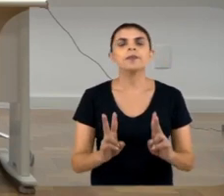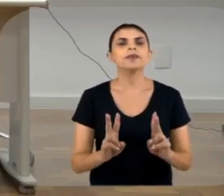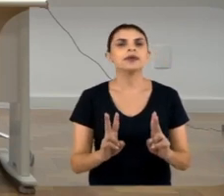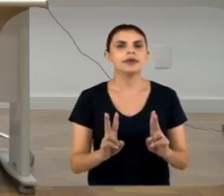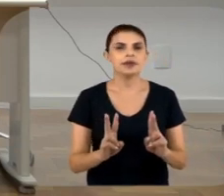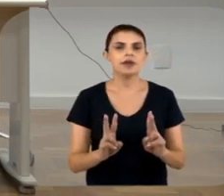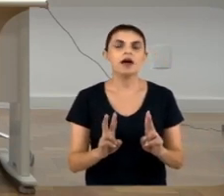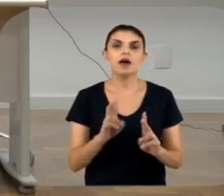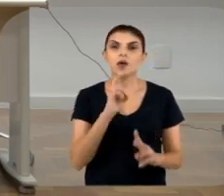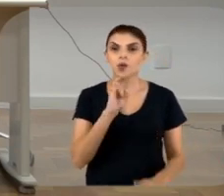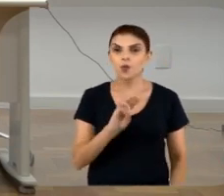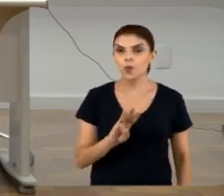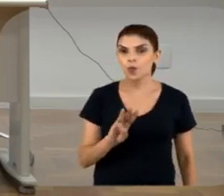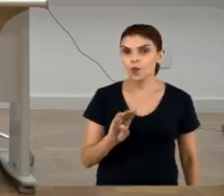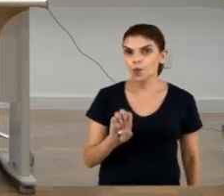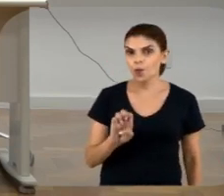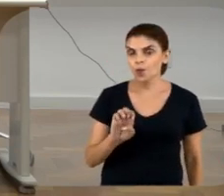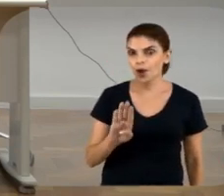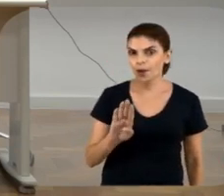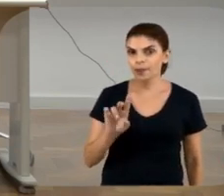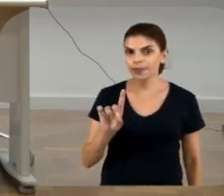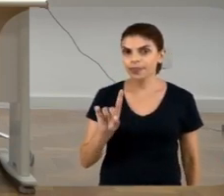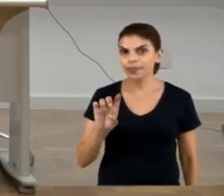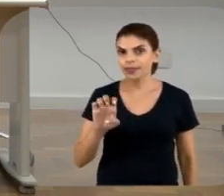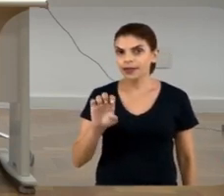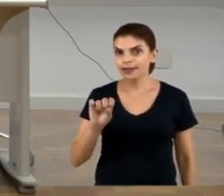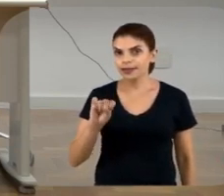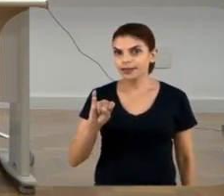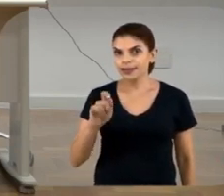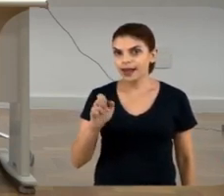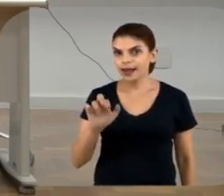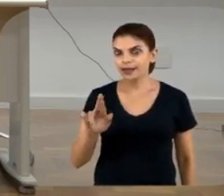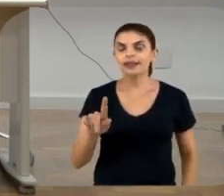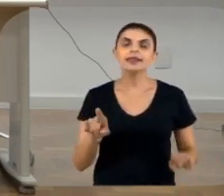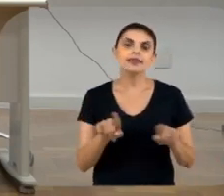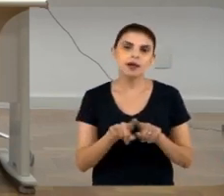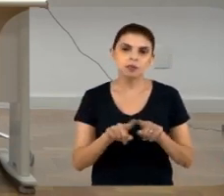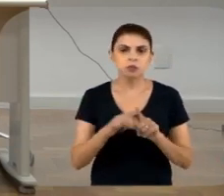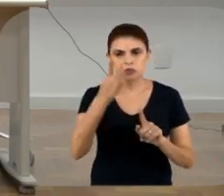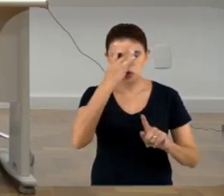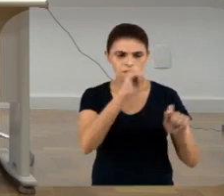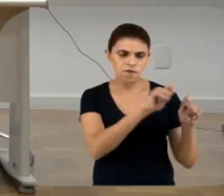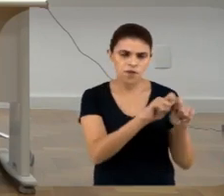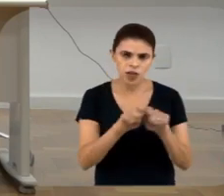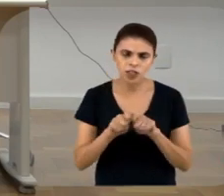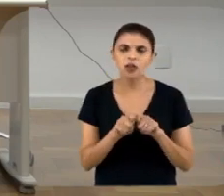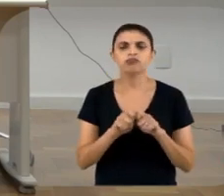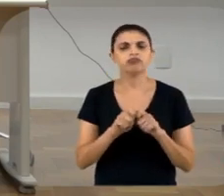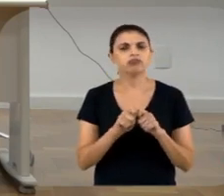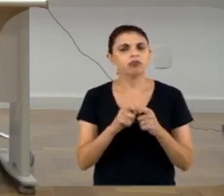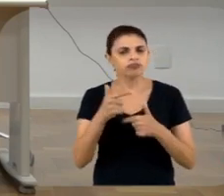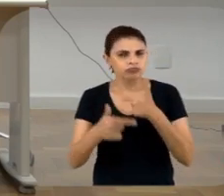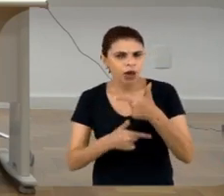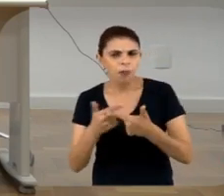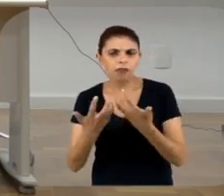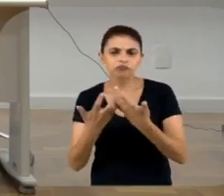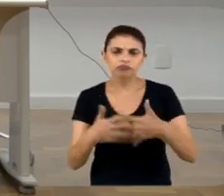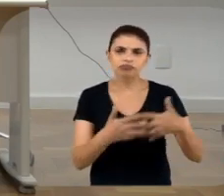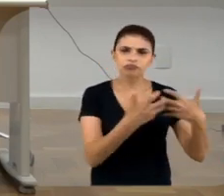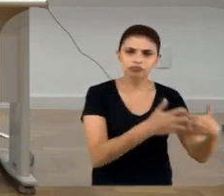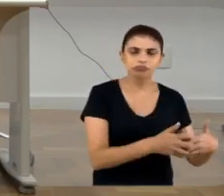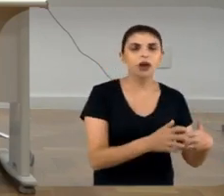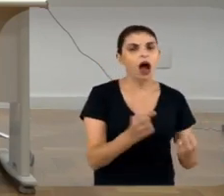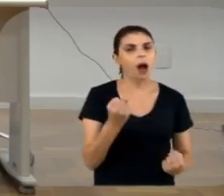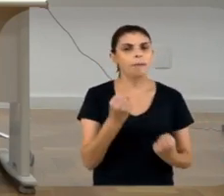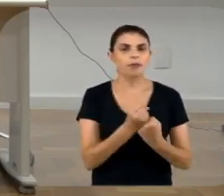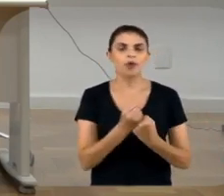e a web designer e o programador mesmo, o desenvolvedor. Então, são várias funções